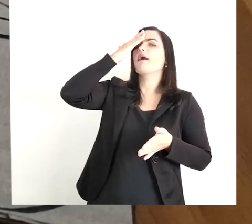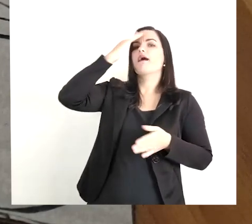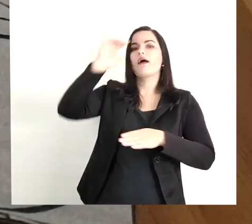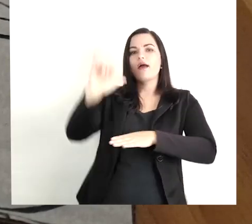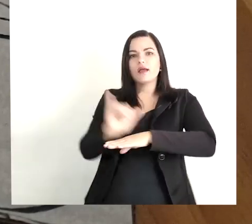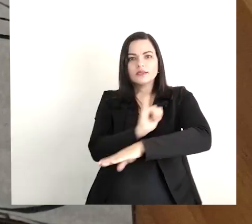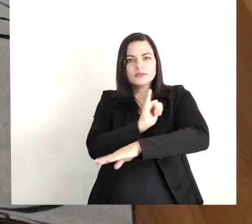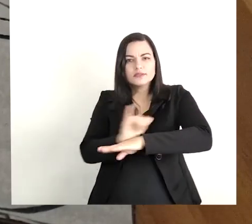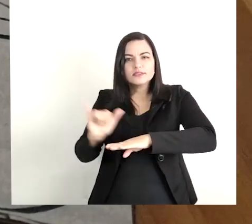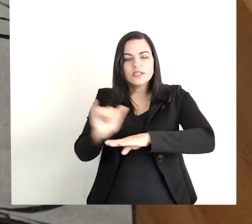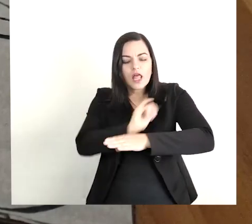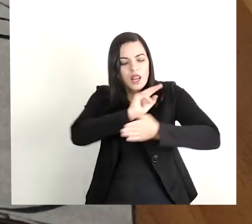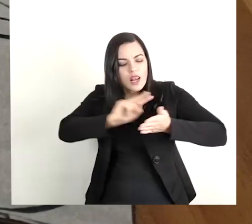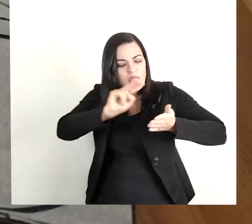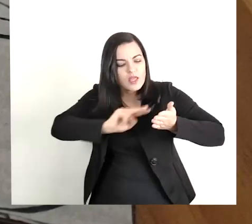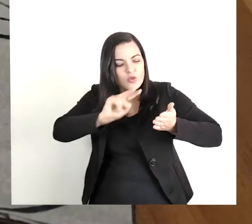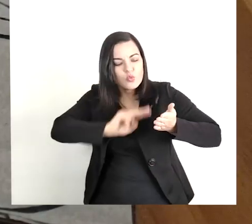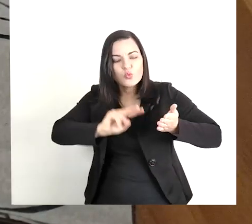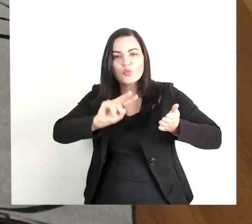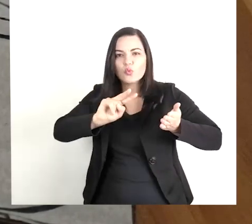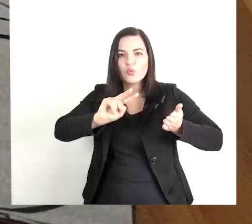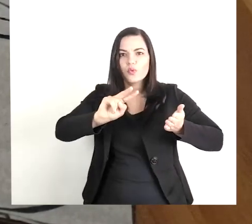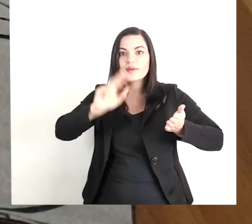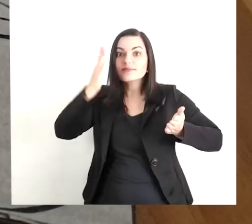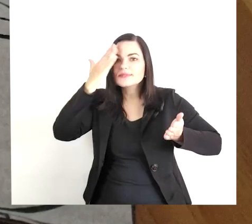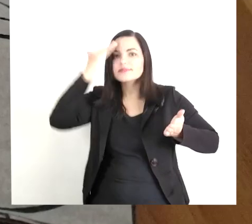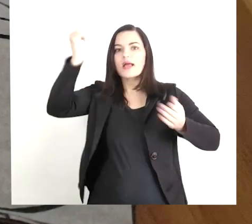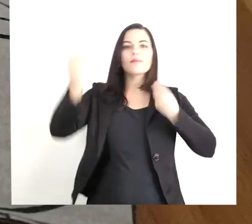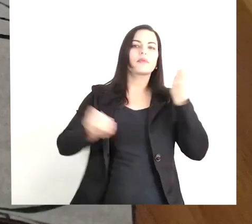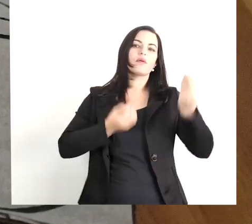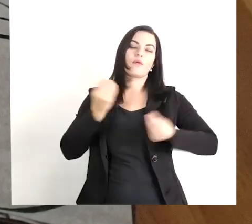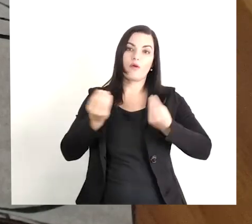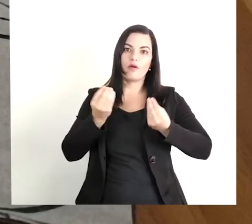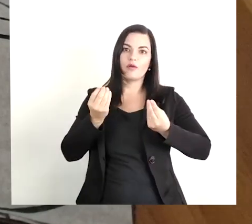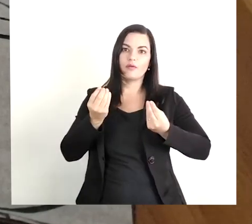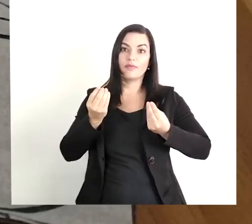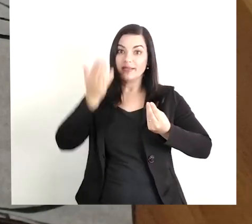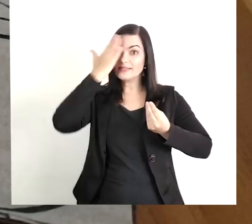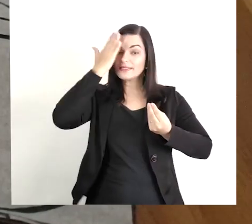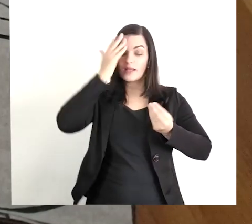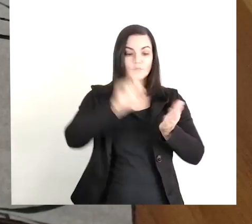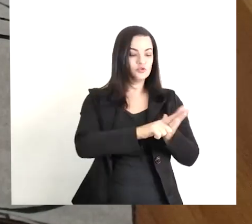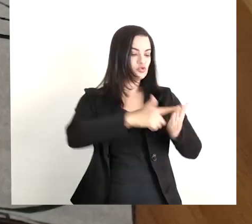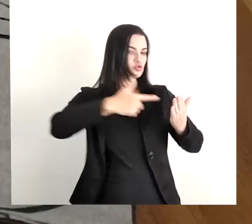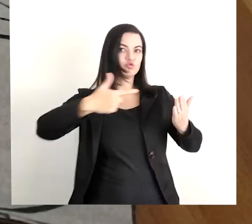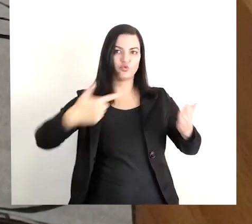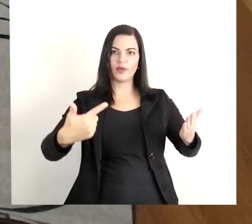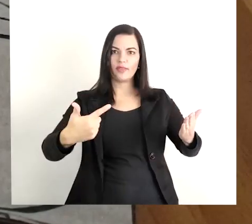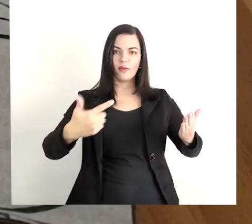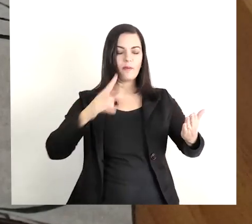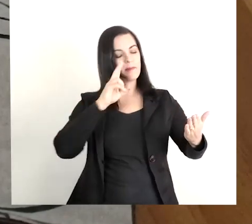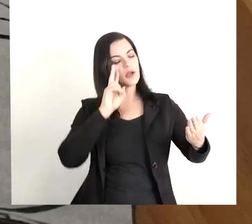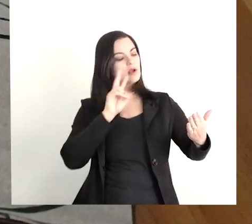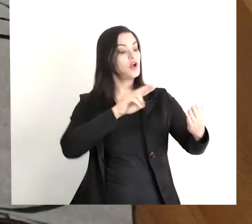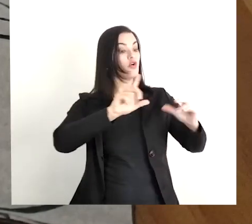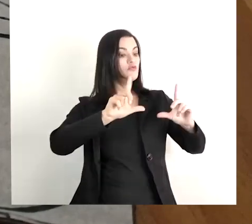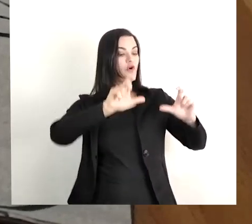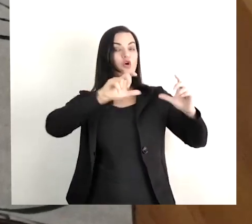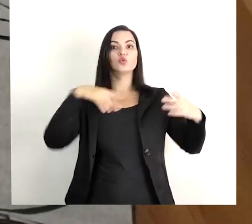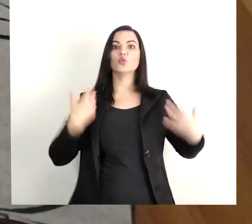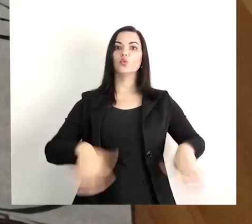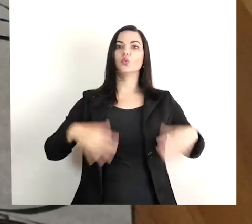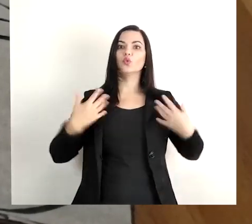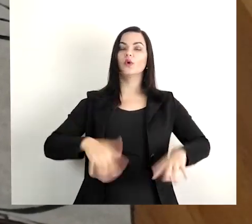leitura. Sabe quando a gente pega um jornal, vê a manchete, vê aquela foto da manchete do jornal e a gente já